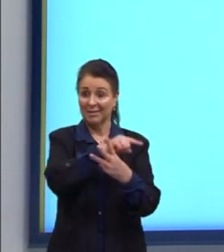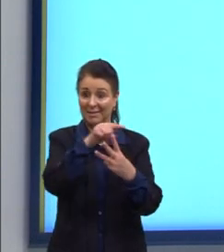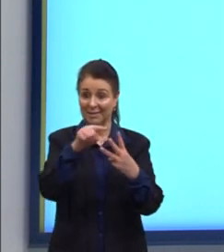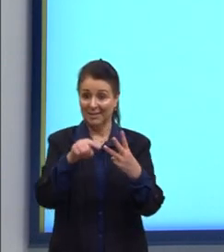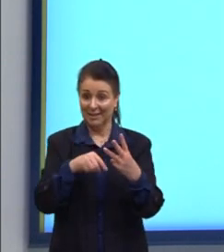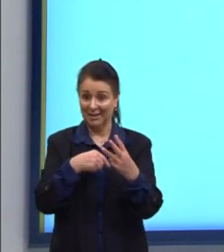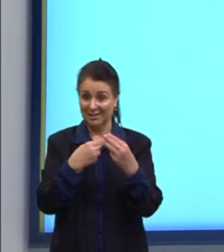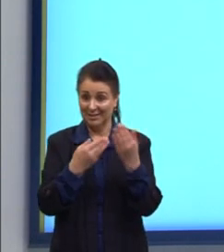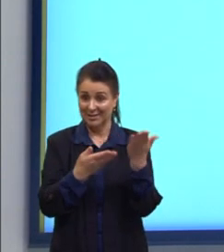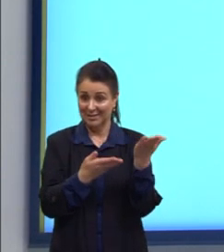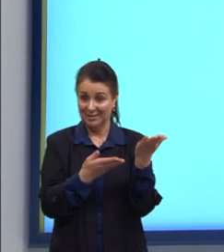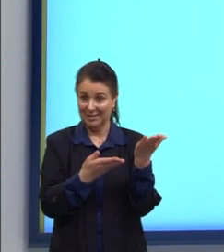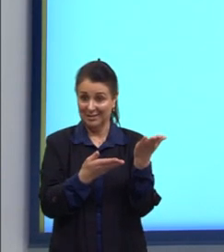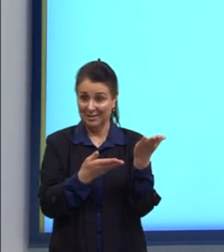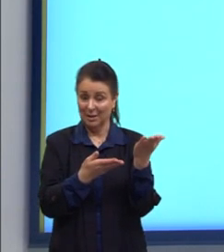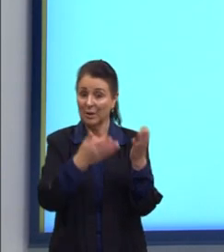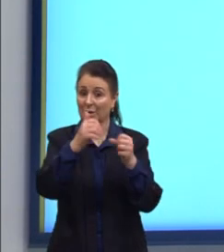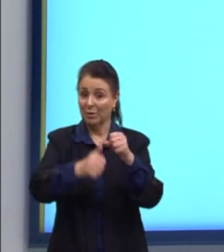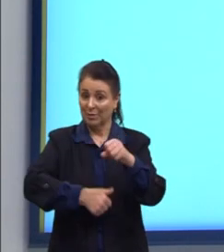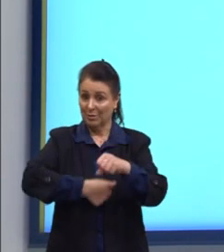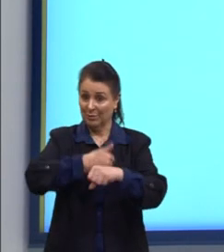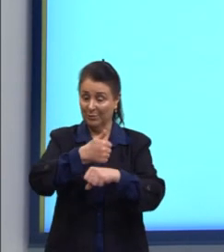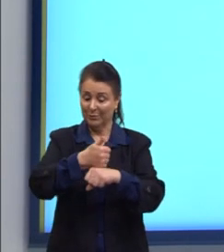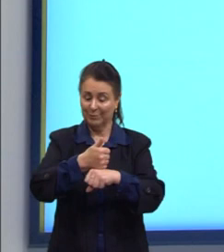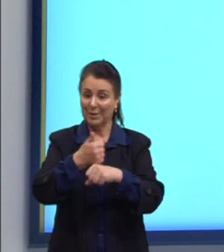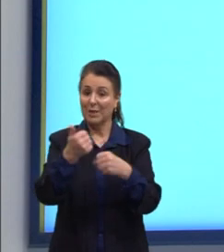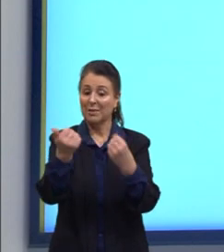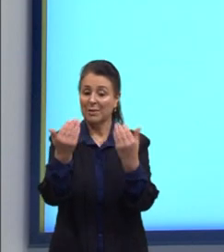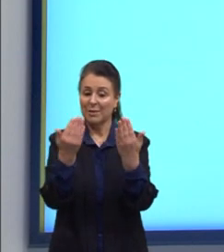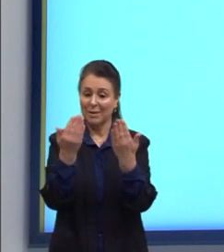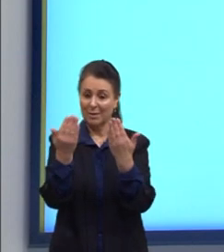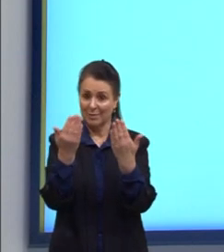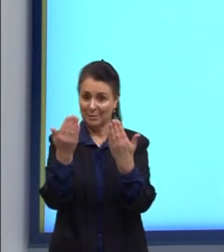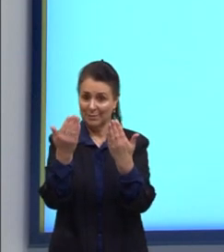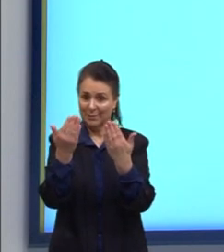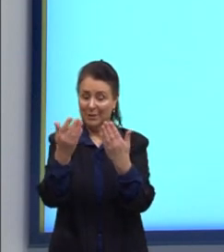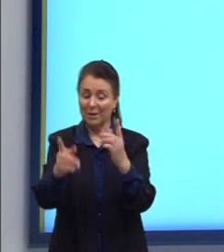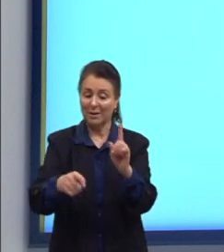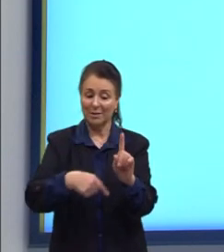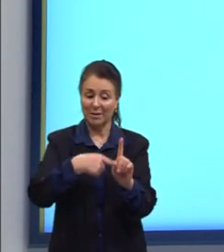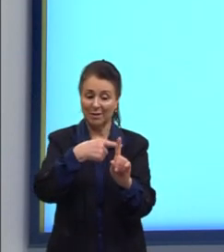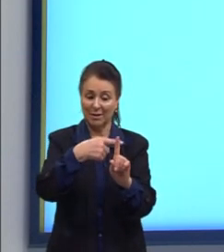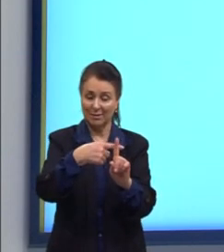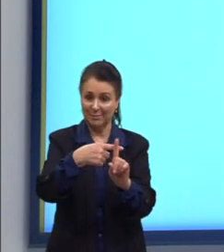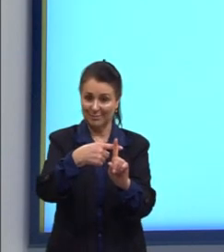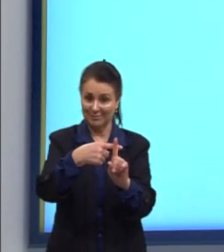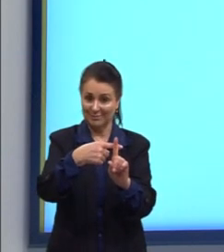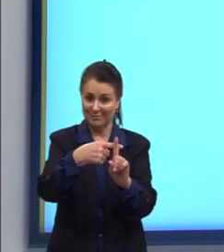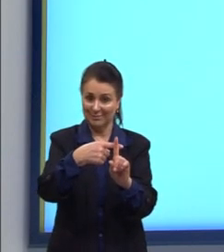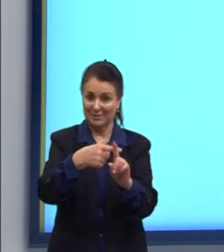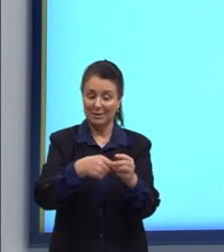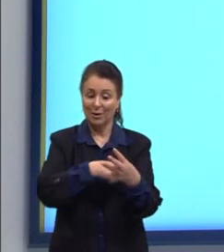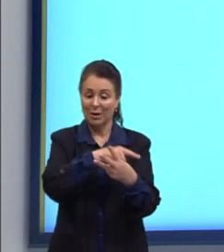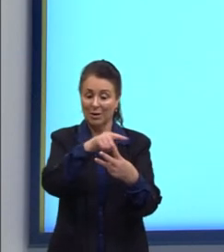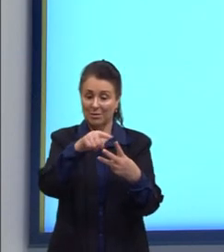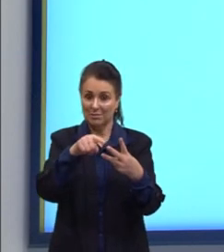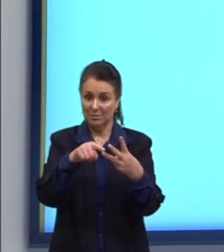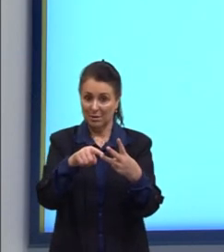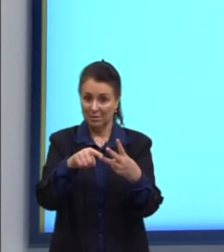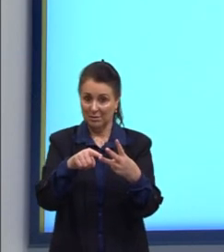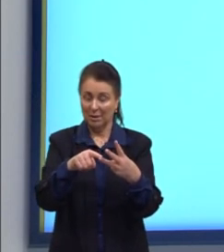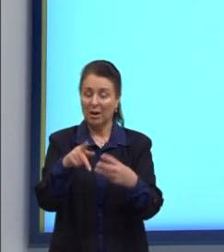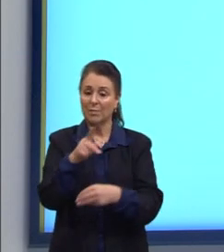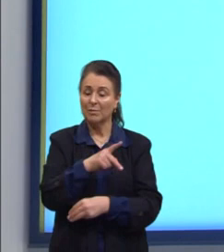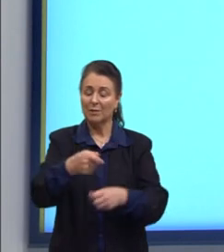o método da substituição da comparação e da adição Então nós vamos ver brevemente